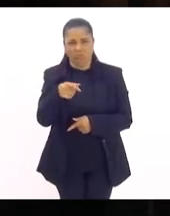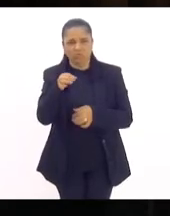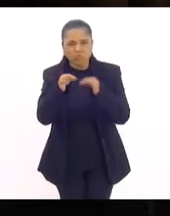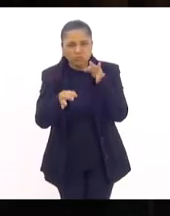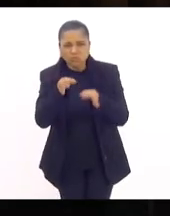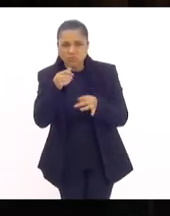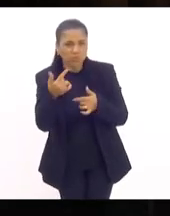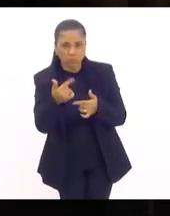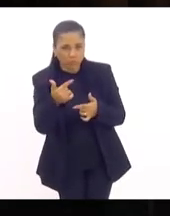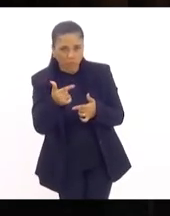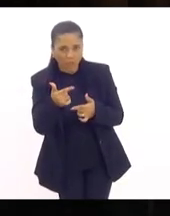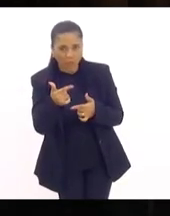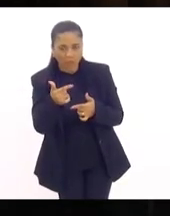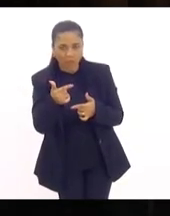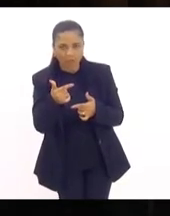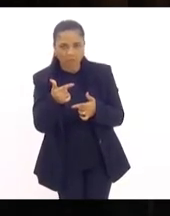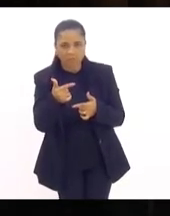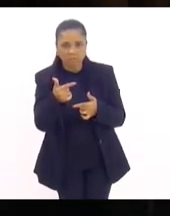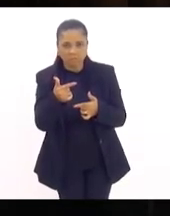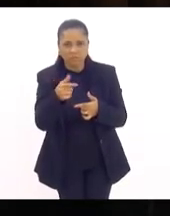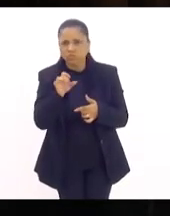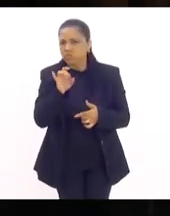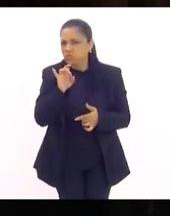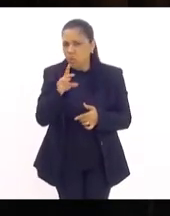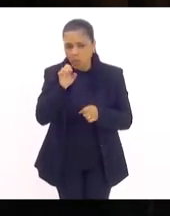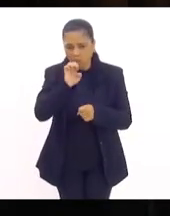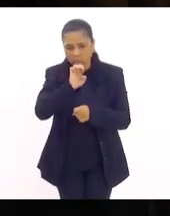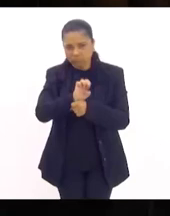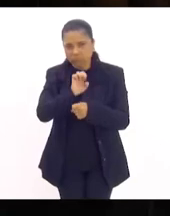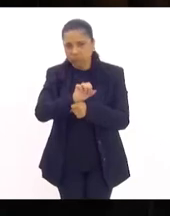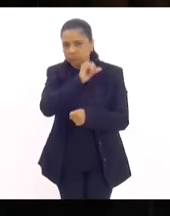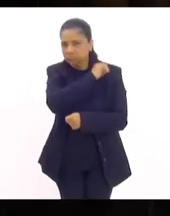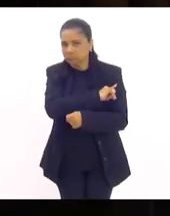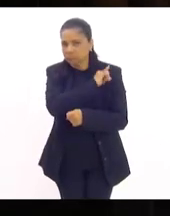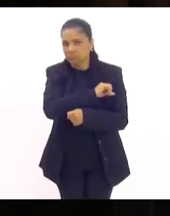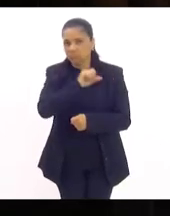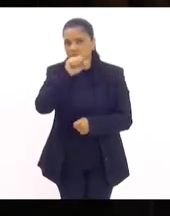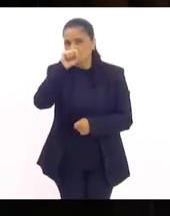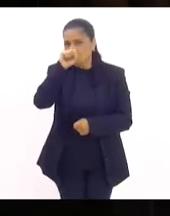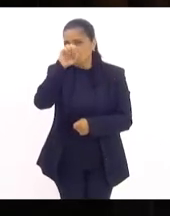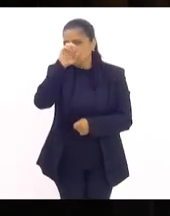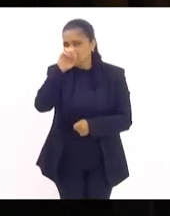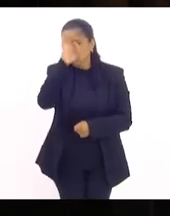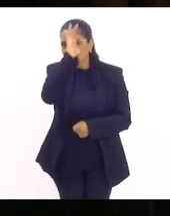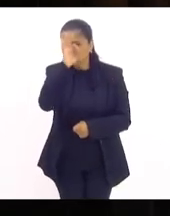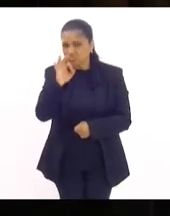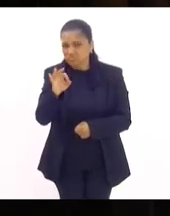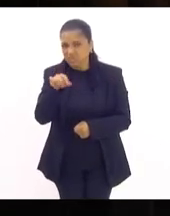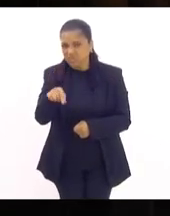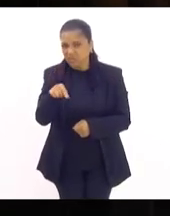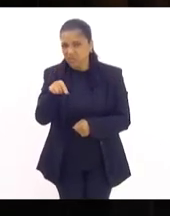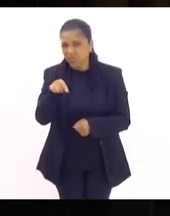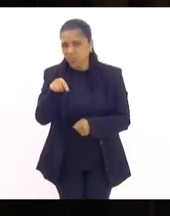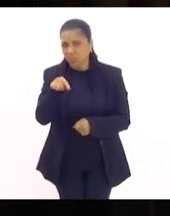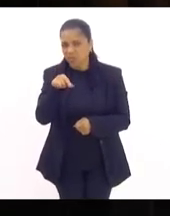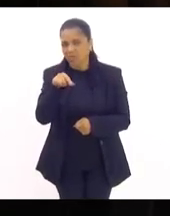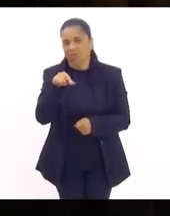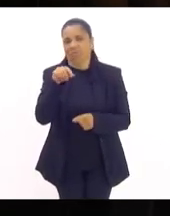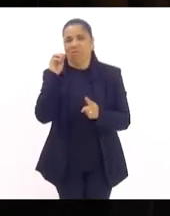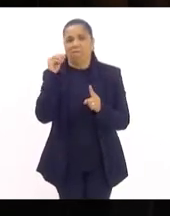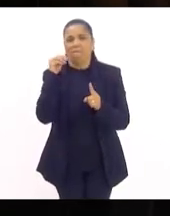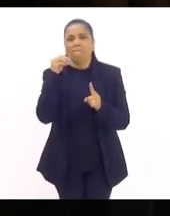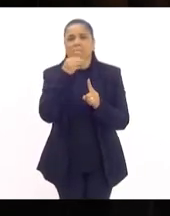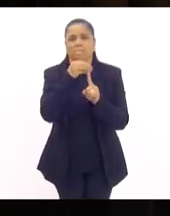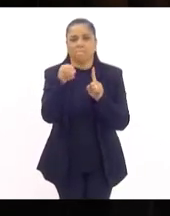presos injustamente nesse estado, que é genocida e racista, que opera a partir da sua máquina de